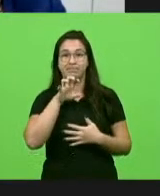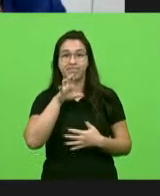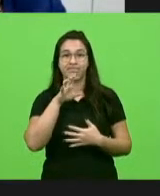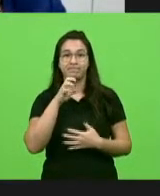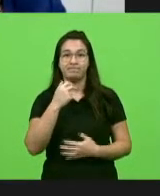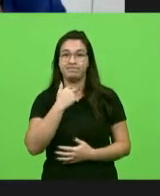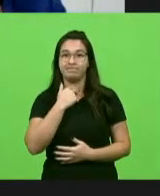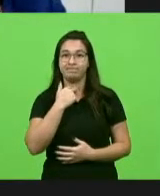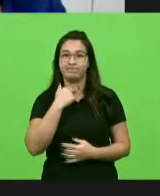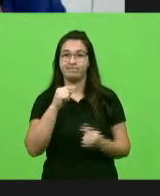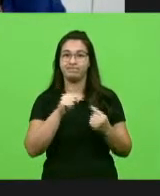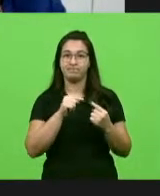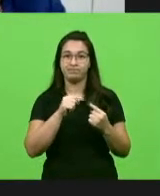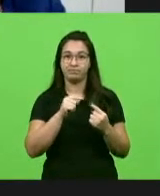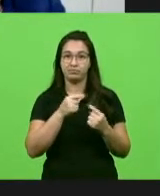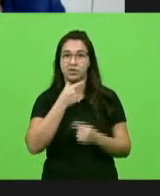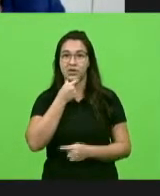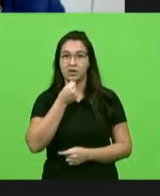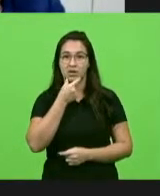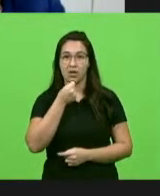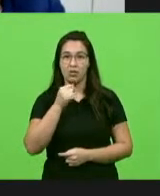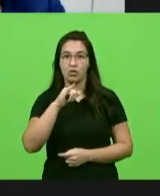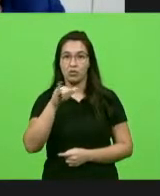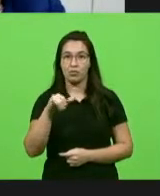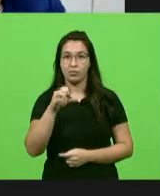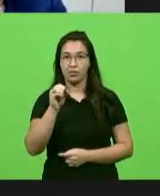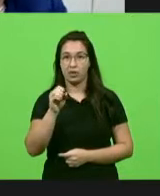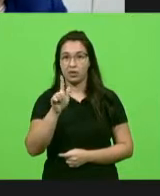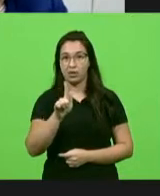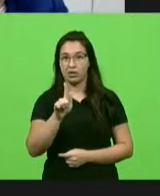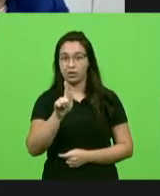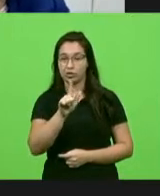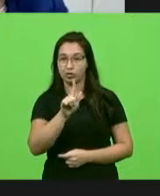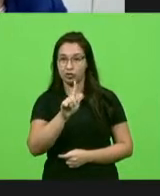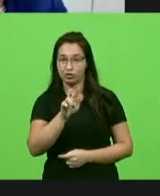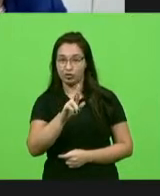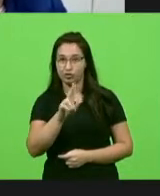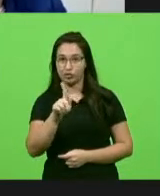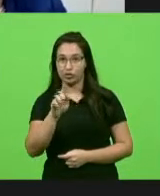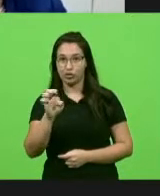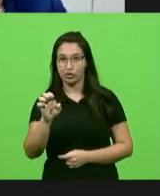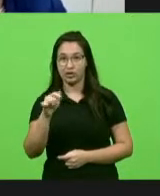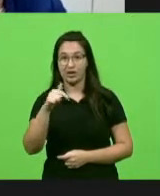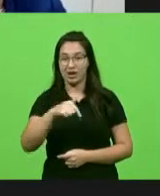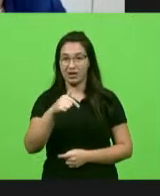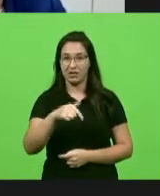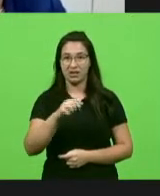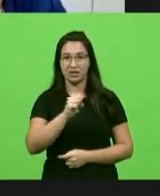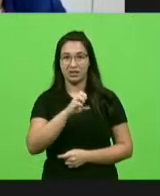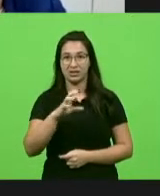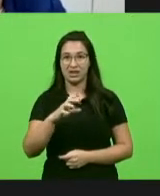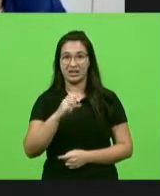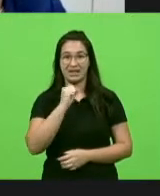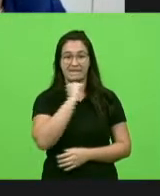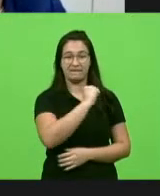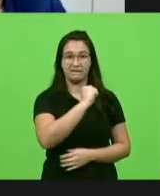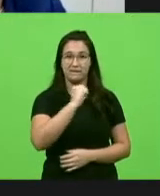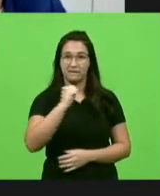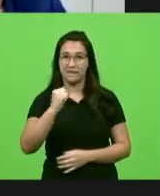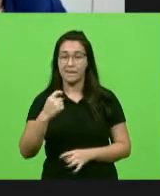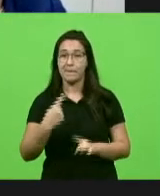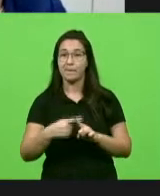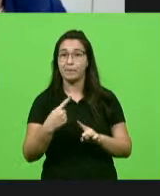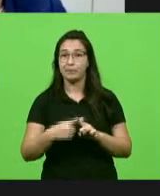de George Floyd foi uma tragédia, o que acontece em Santa Catarina é um massacre, patrocinado pela